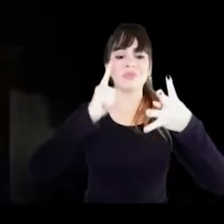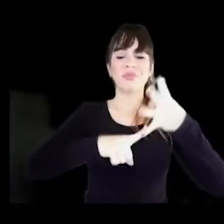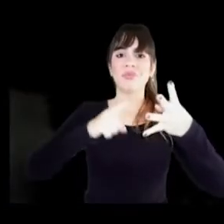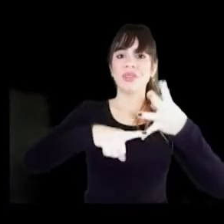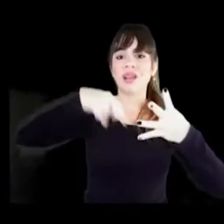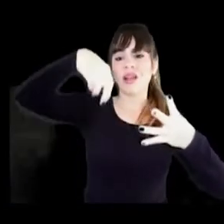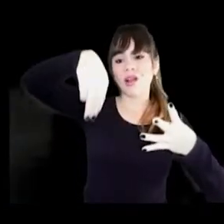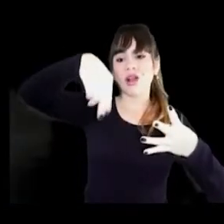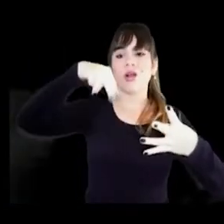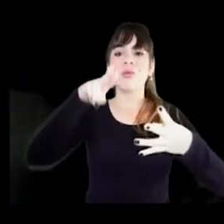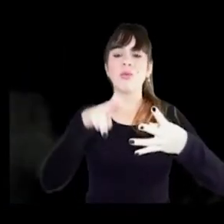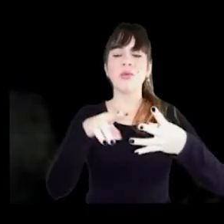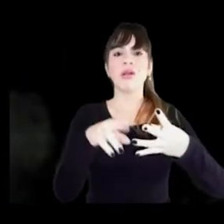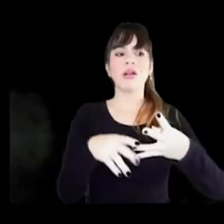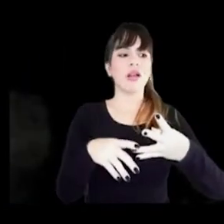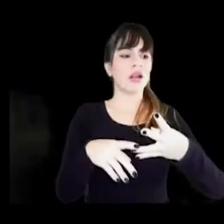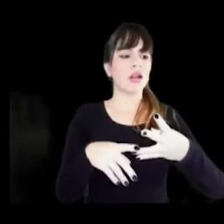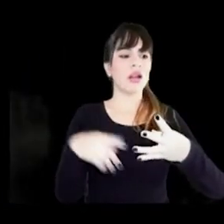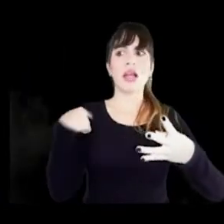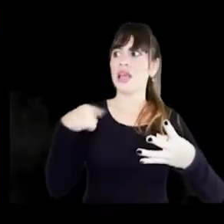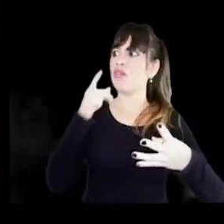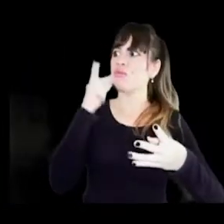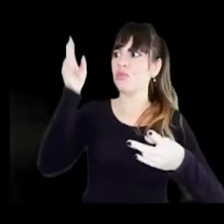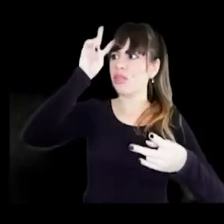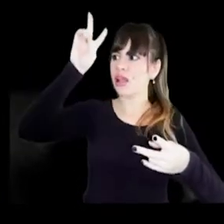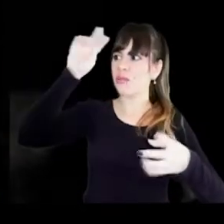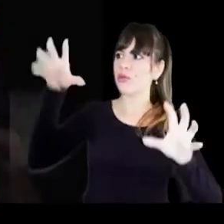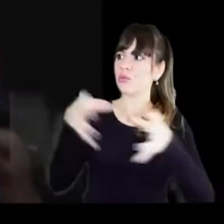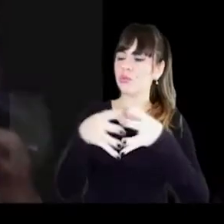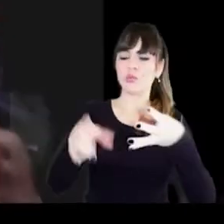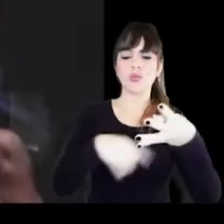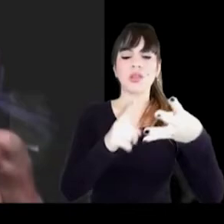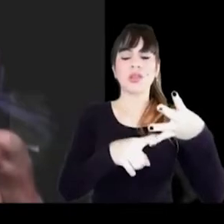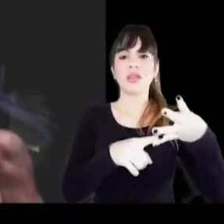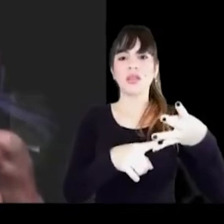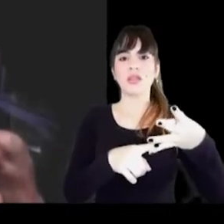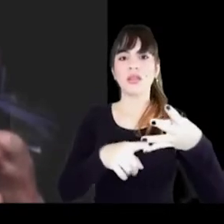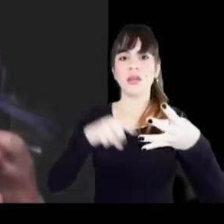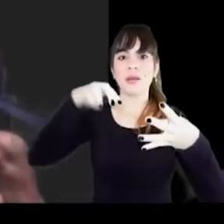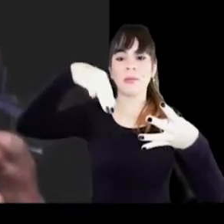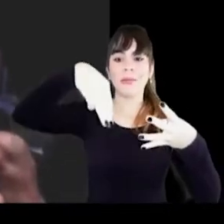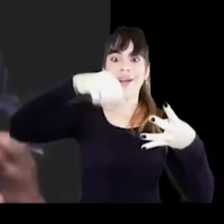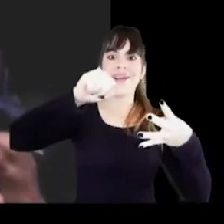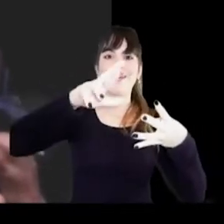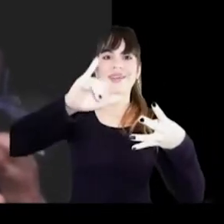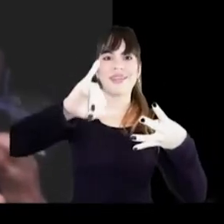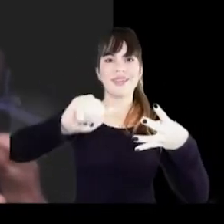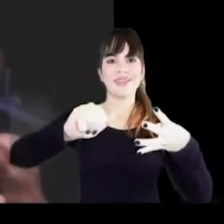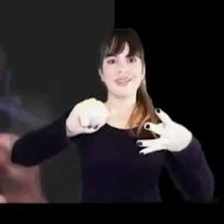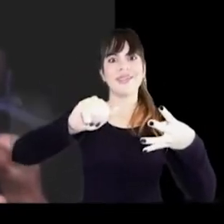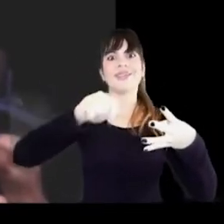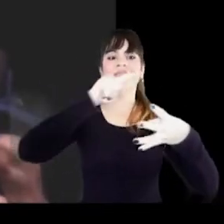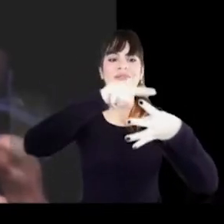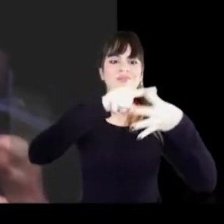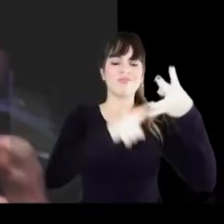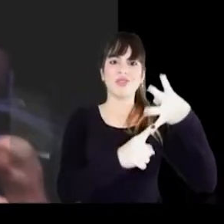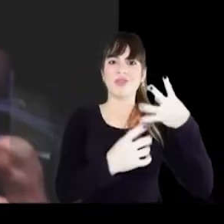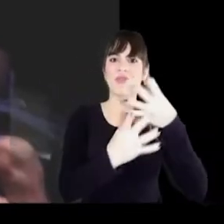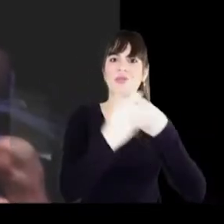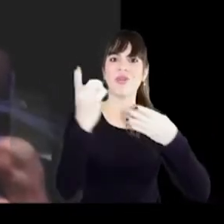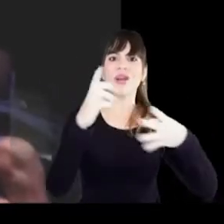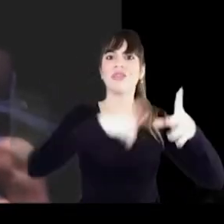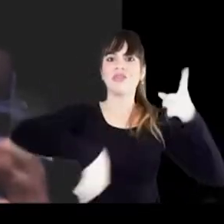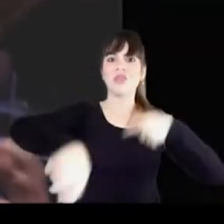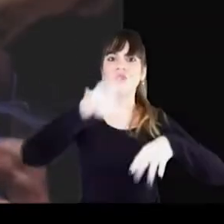Catiana, eu tô falando das Macabéias. Das Macabéias. Eu fiz. Catiana Monteiro e a Marina. E a Marina,